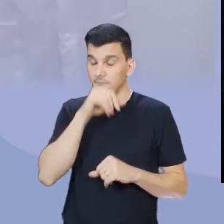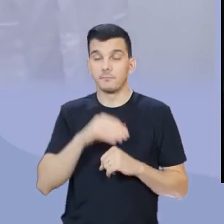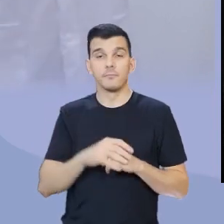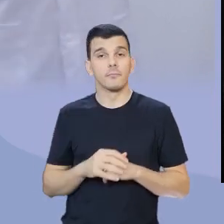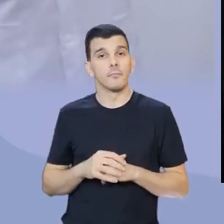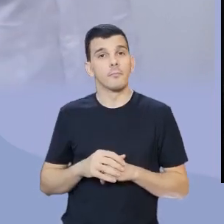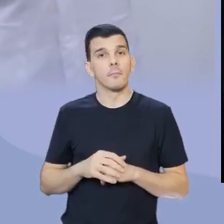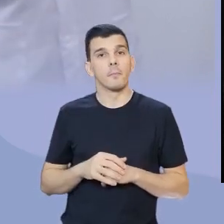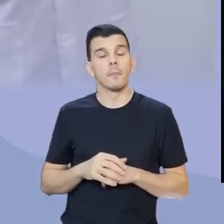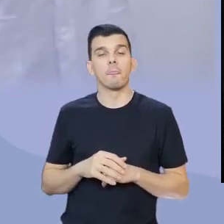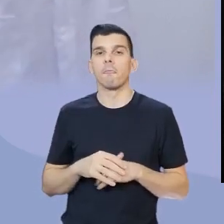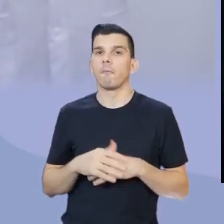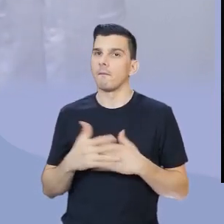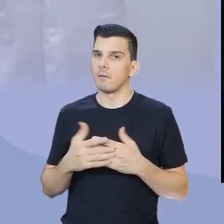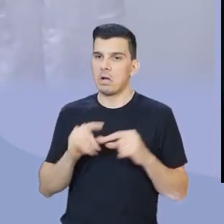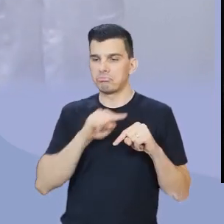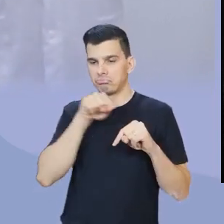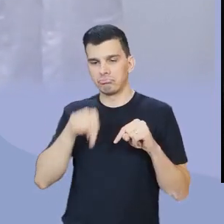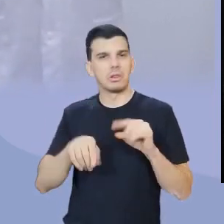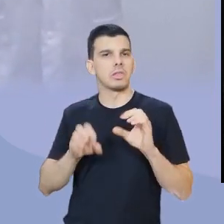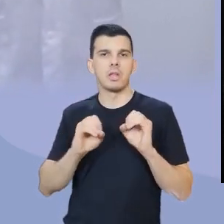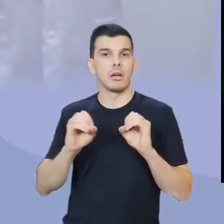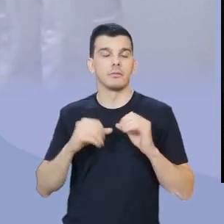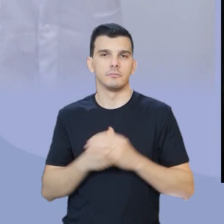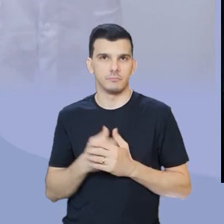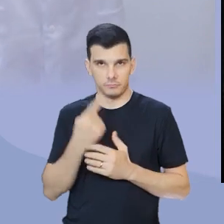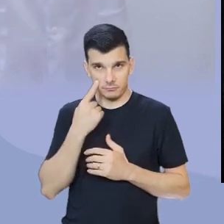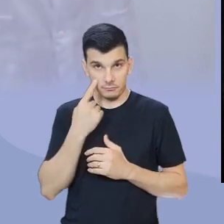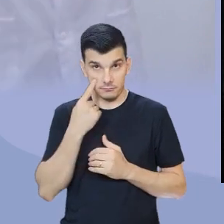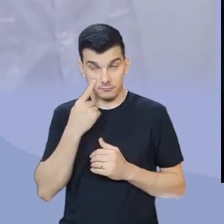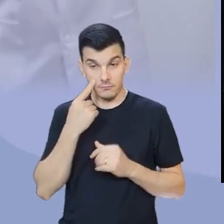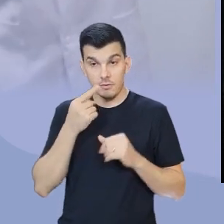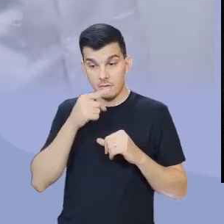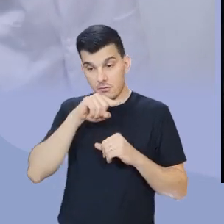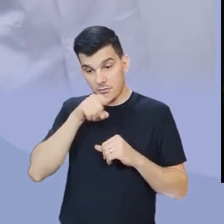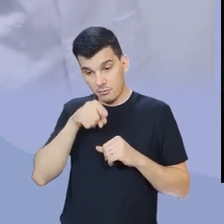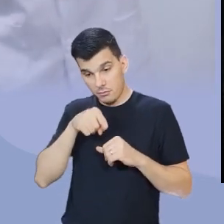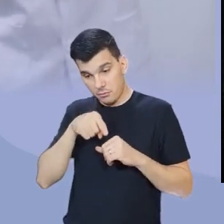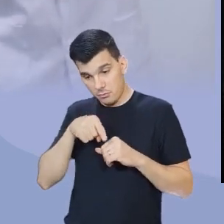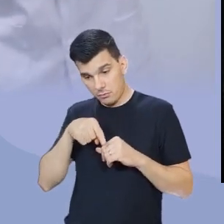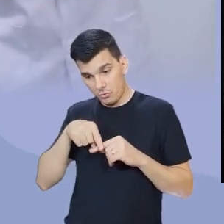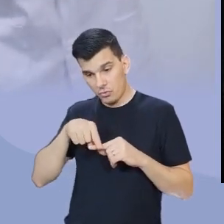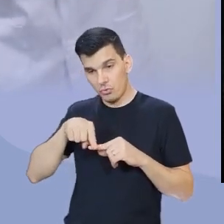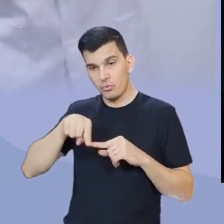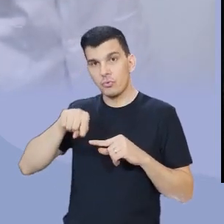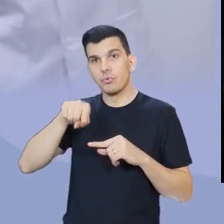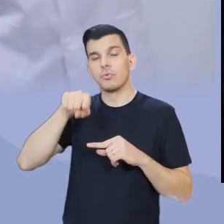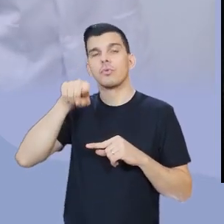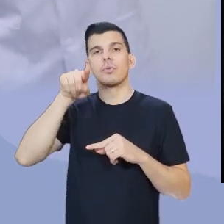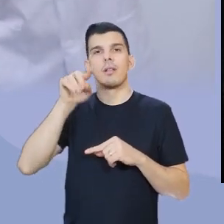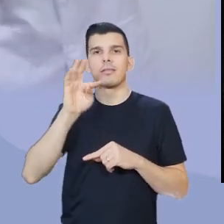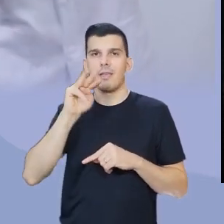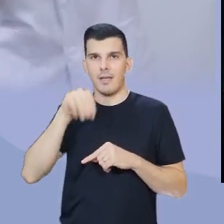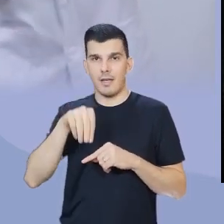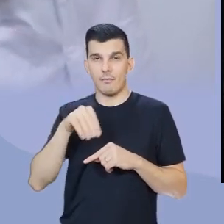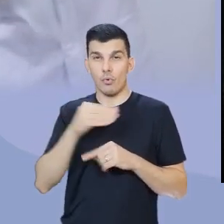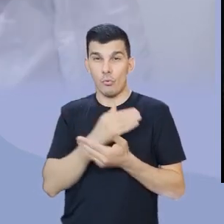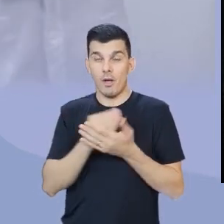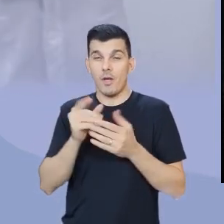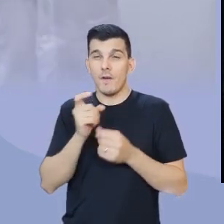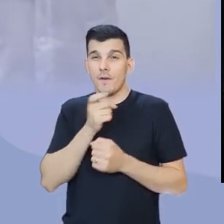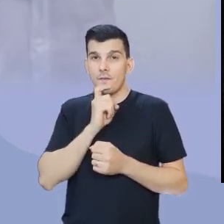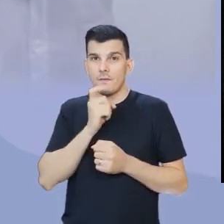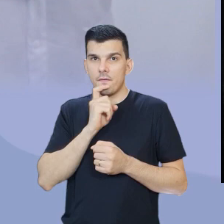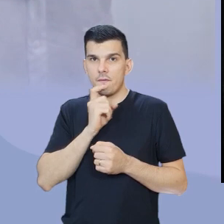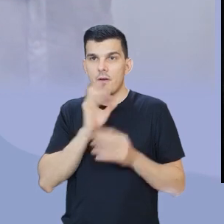crítica, descendo. Então não vai acionar nada. Beleza? Quando ele está descendo, que ele passa no TM, que ele começa a esfriar